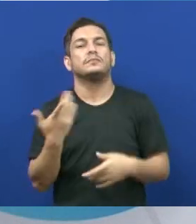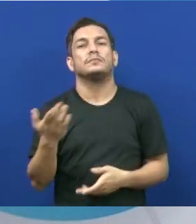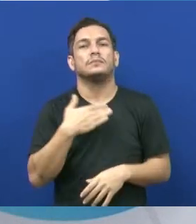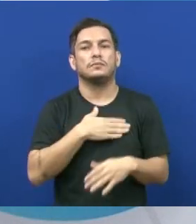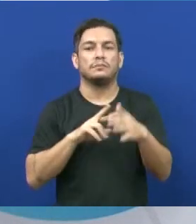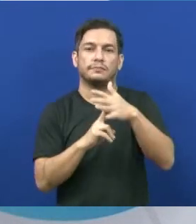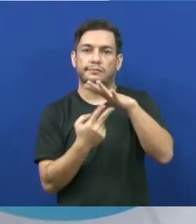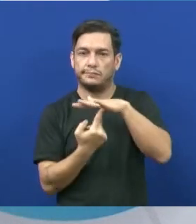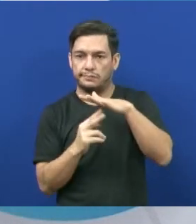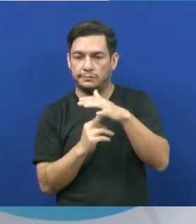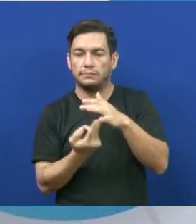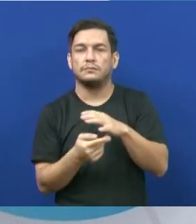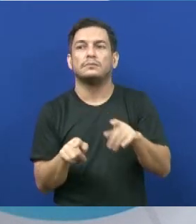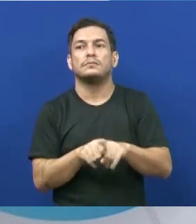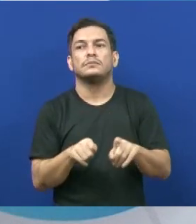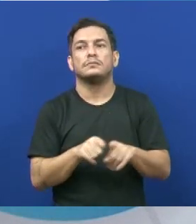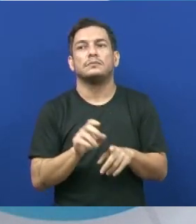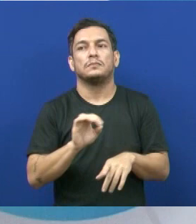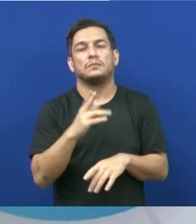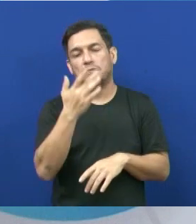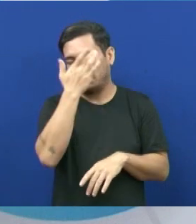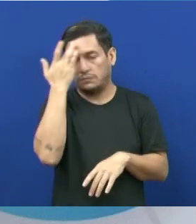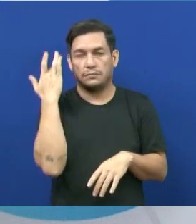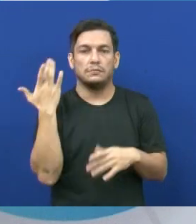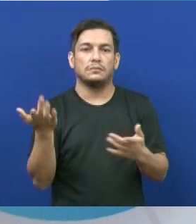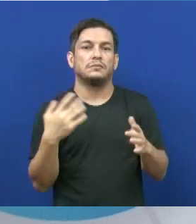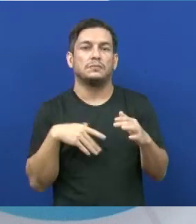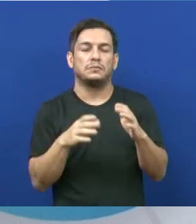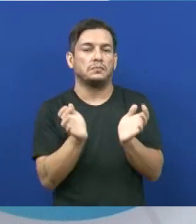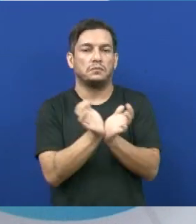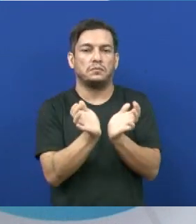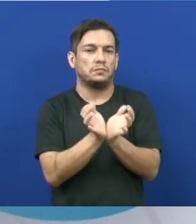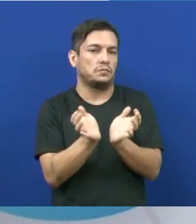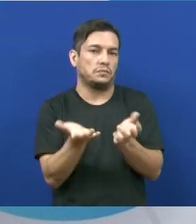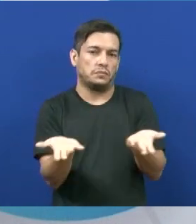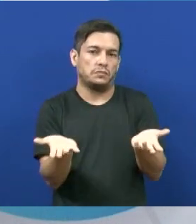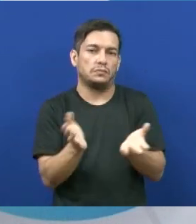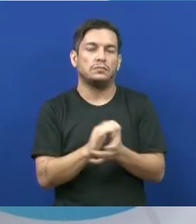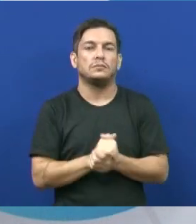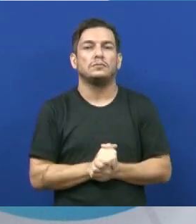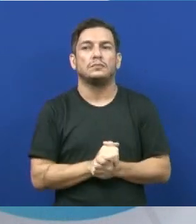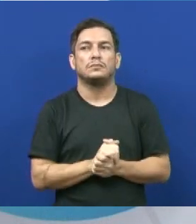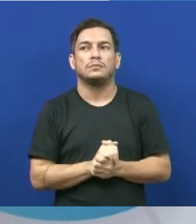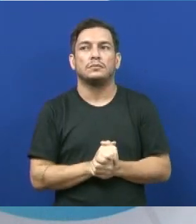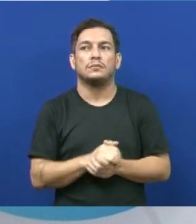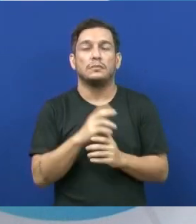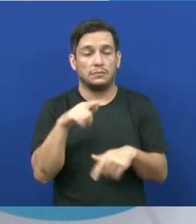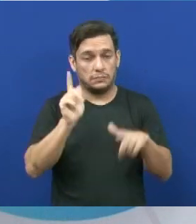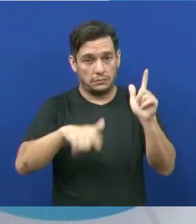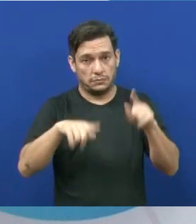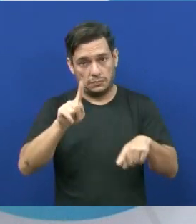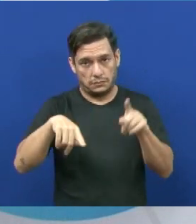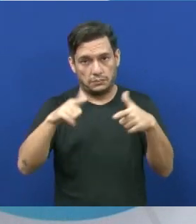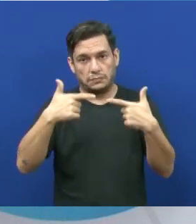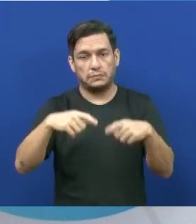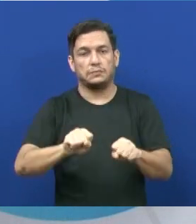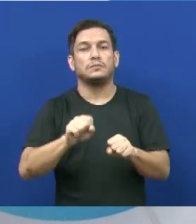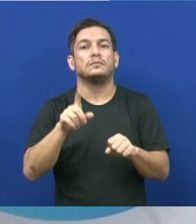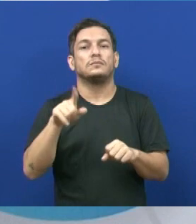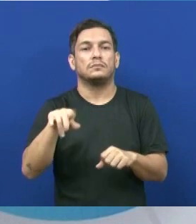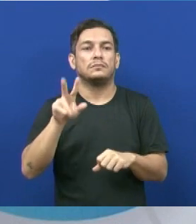do convívio na praça ou se fosse uma pessoa simplesmente de tribos como dizem e assim as variações linguísticas